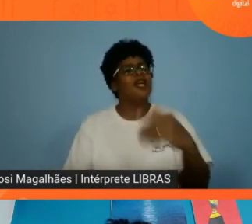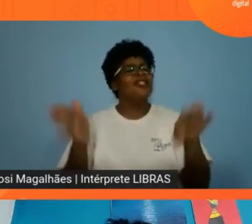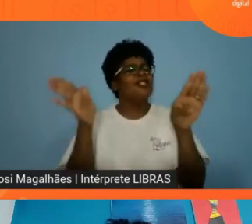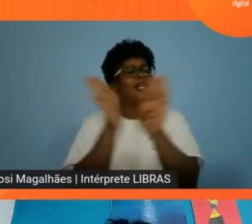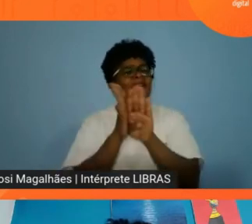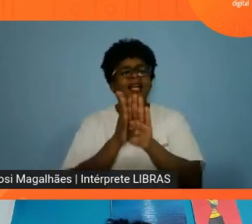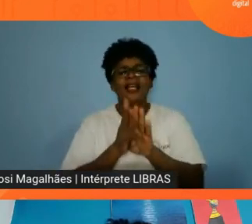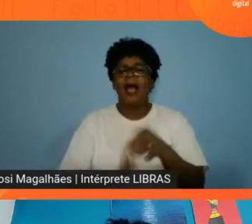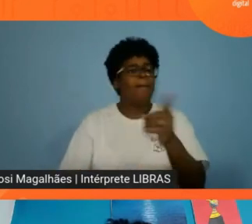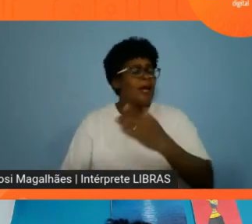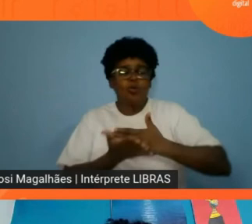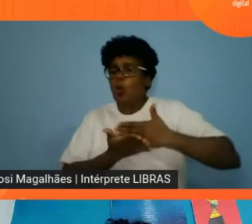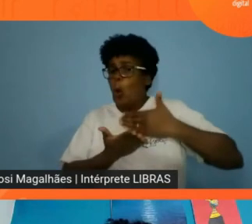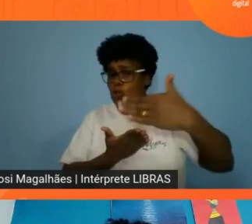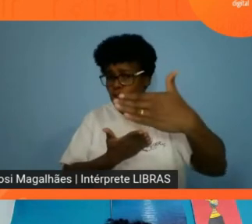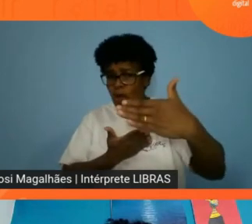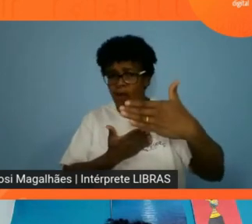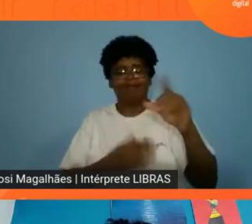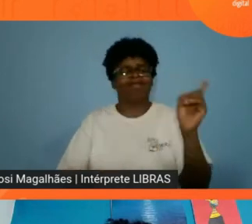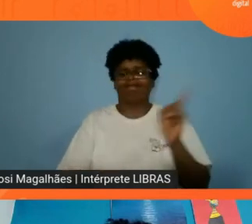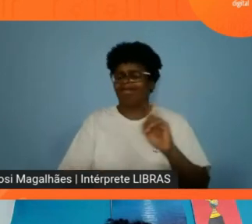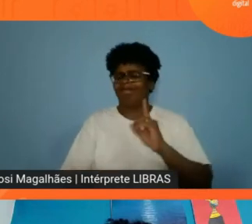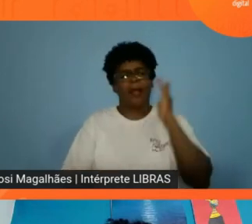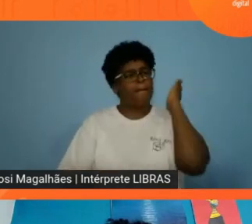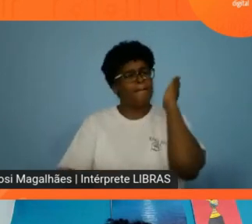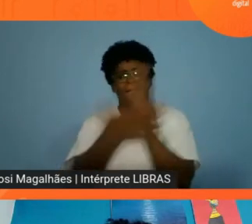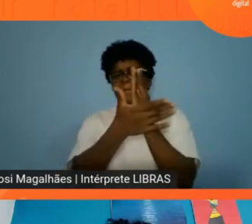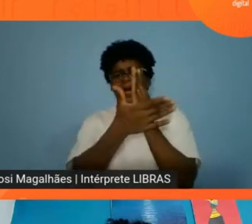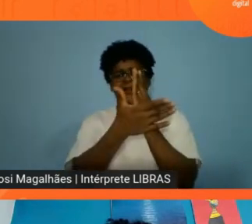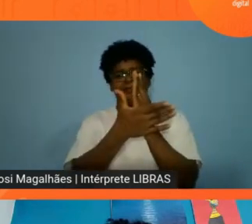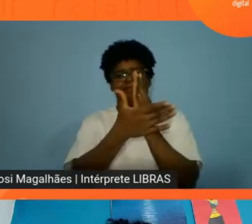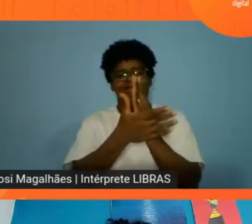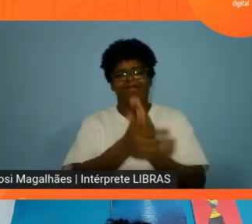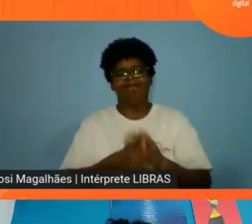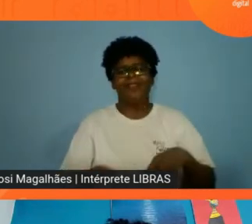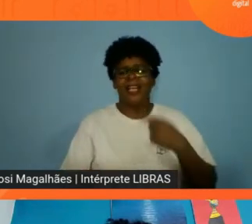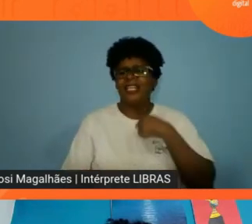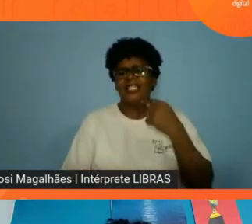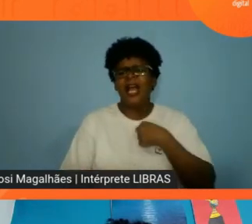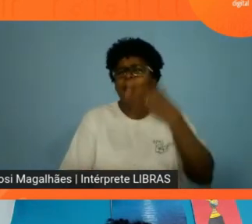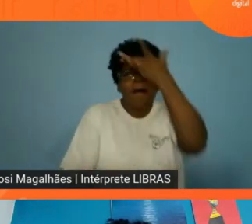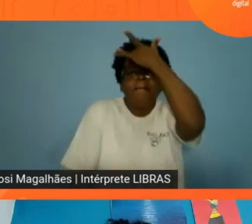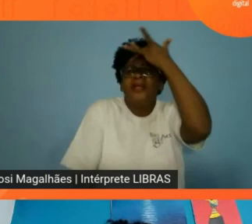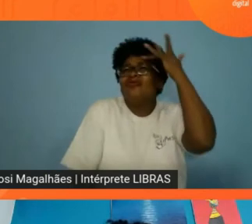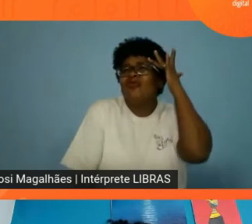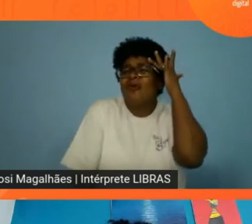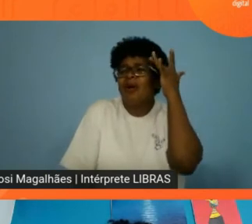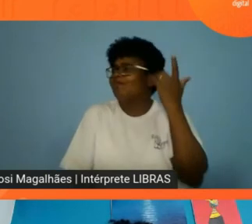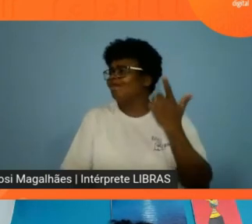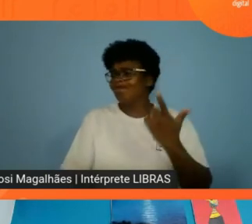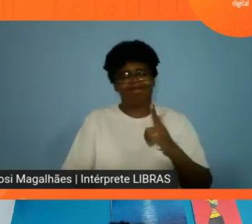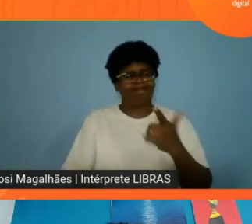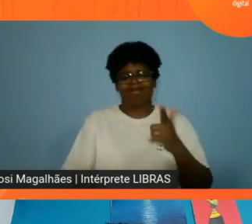eu não continuei. Eu cheguei, mas eu não fui até o fim. E eu não sou uma pessoa que não tem